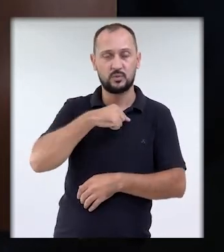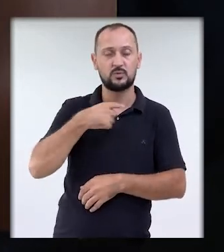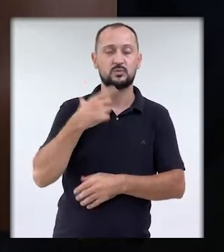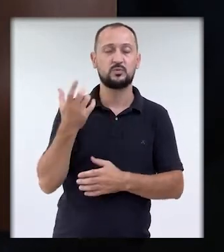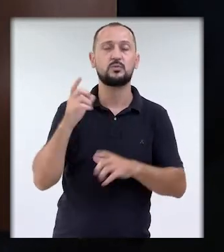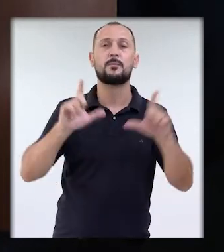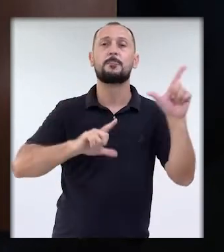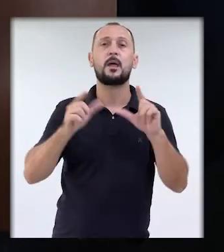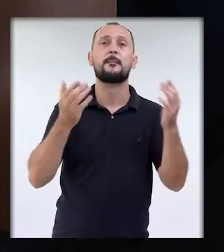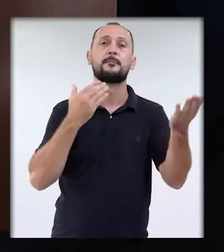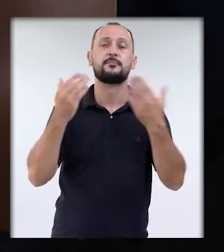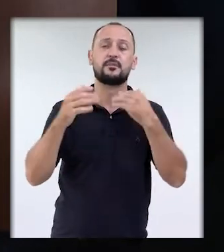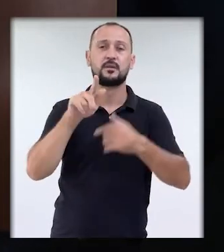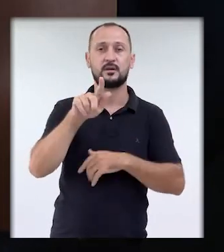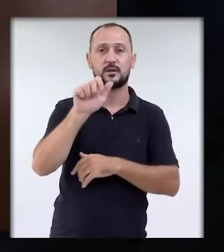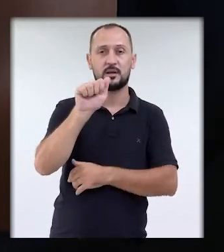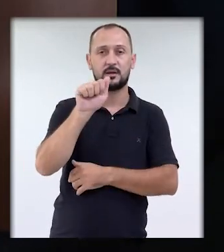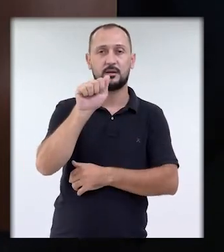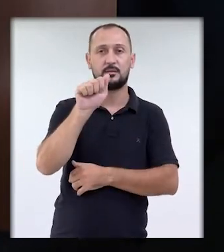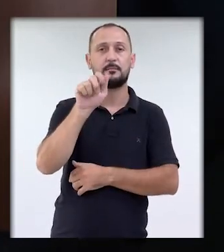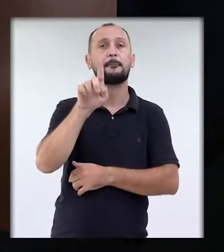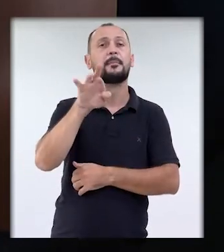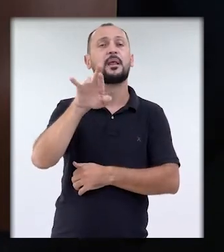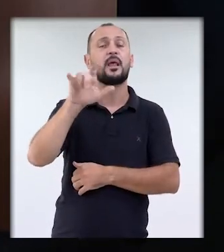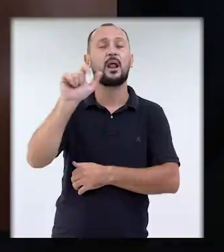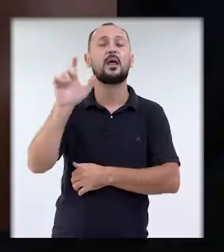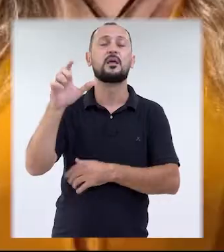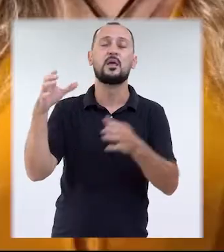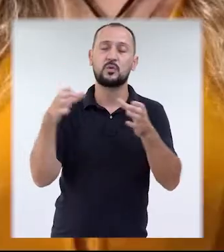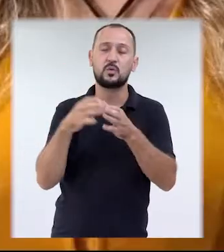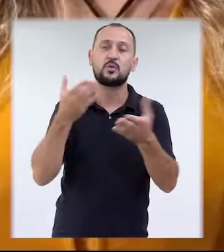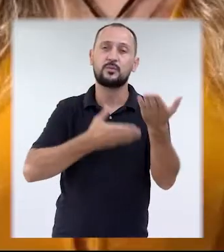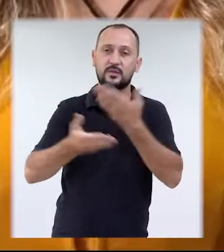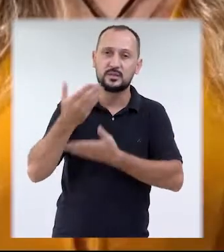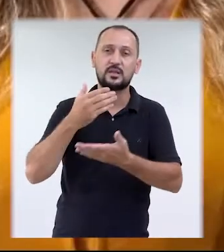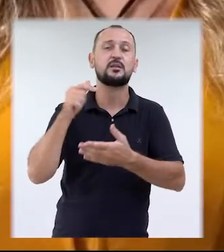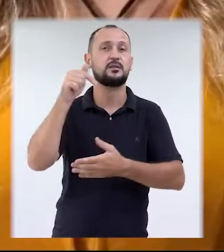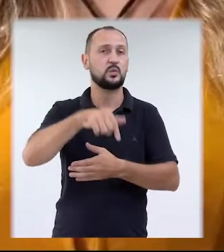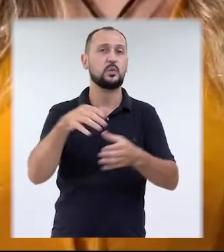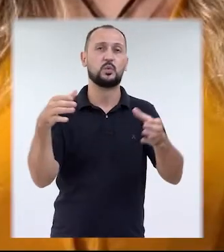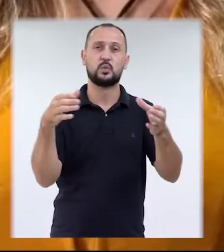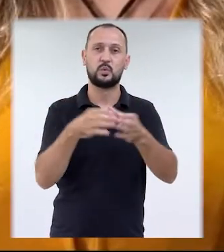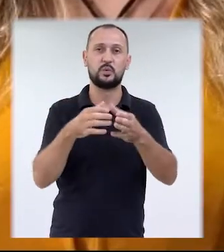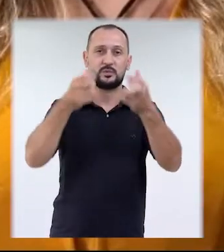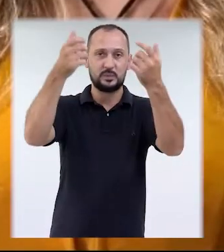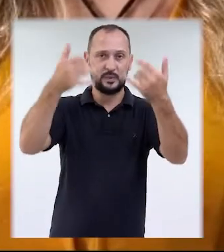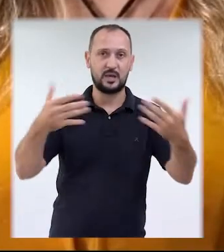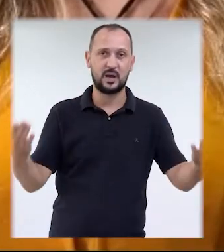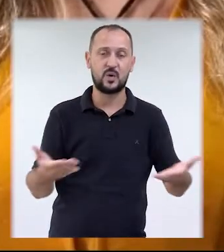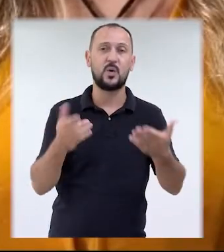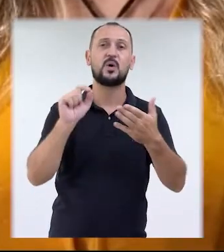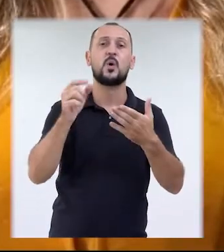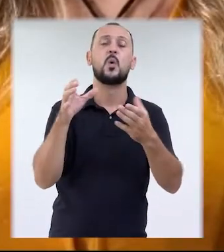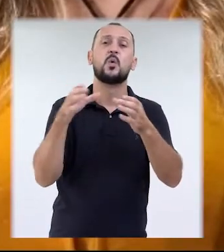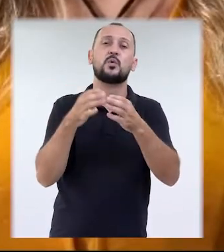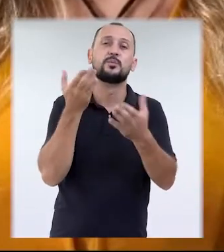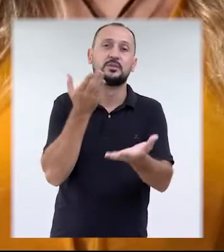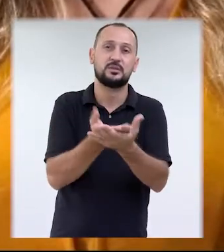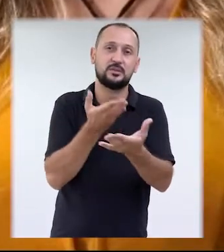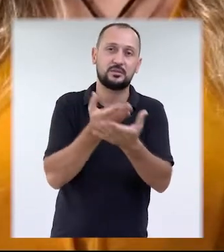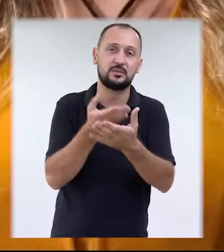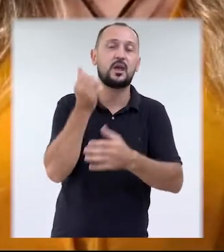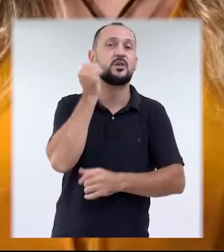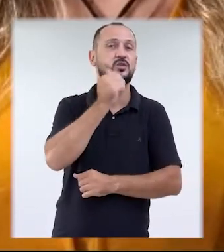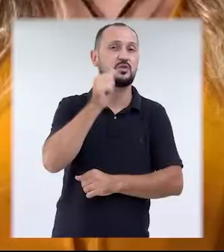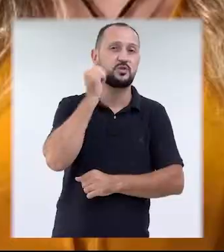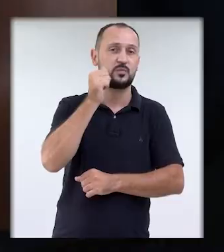aqui do programa a psicóloga Gabriela Molento, que é facilitadora justamente desse grupo que eu falei, que é um grupo de estudos